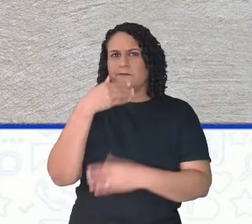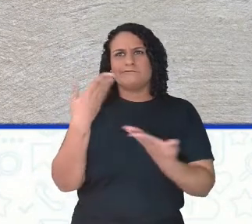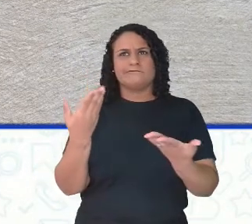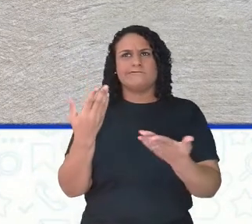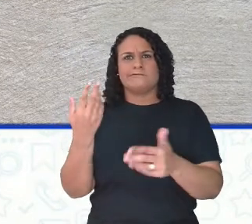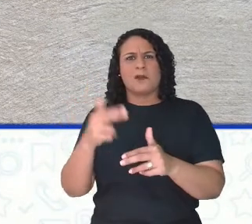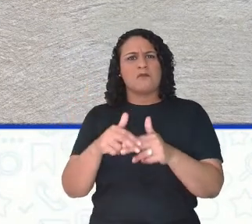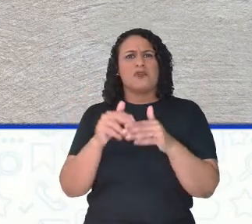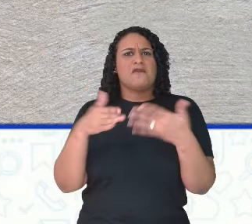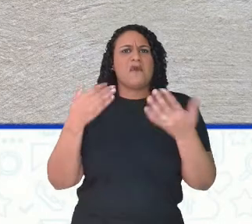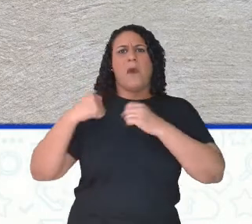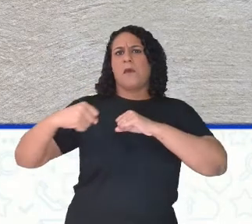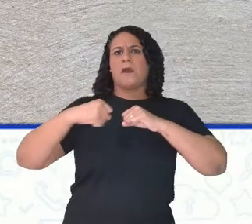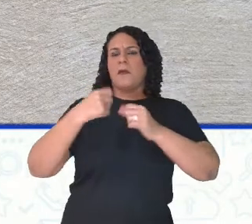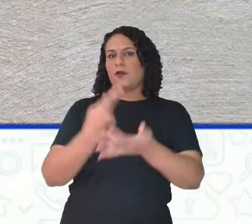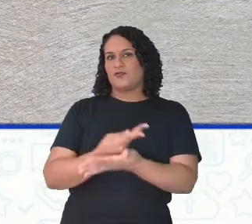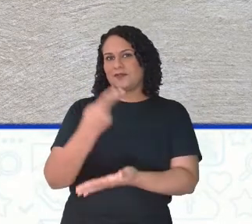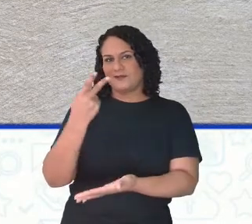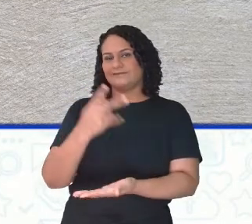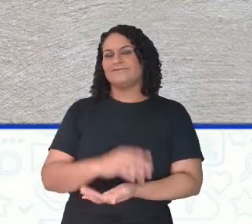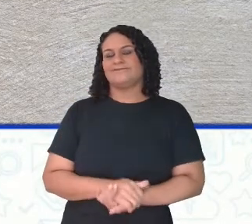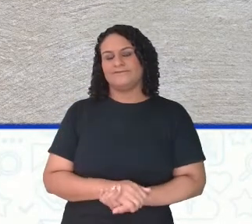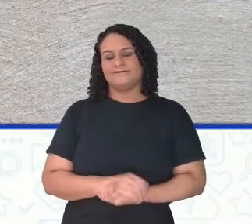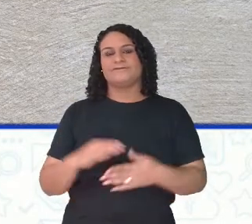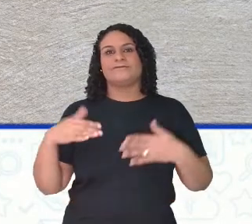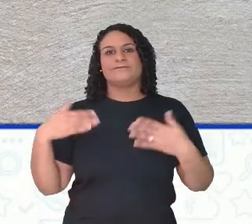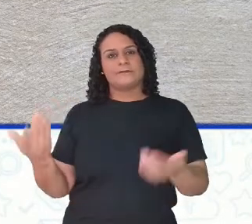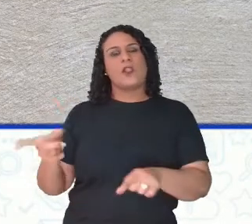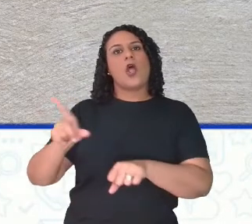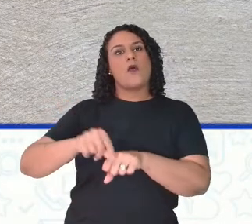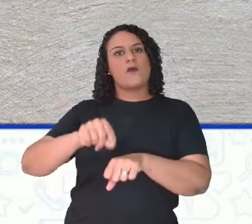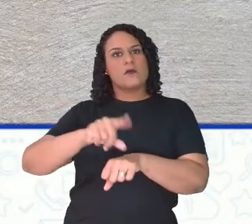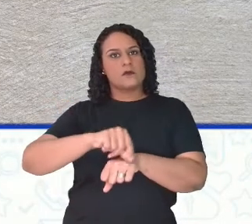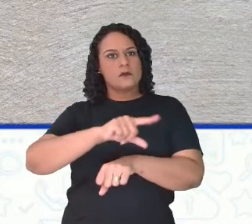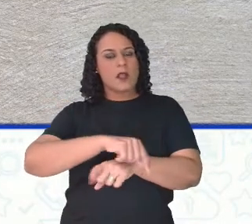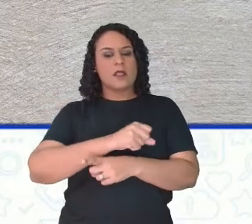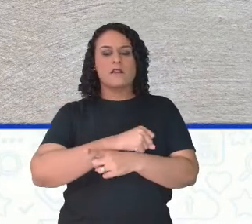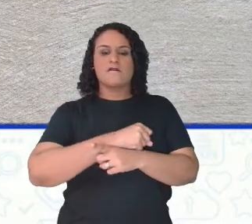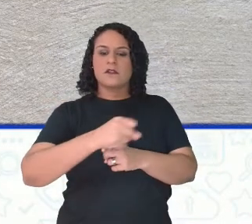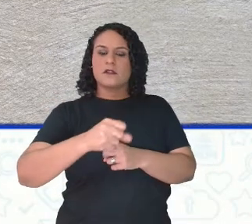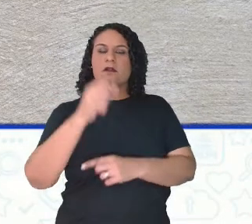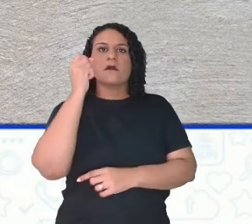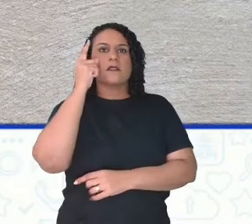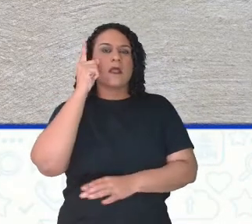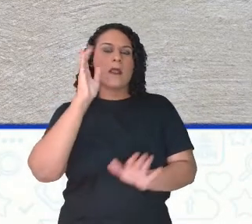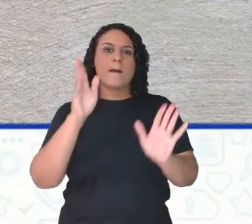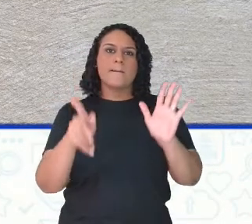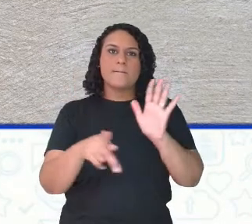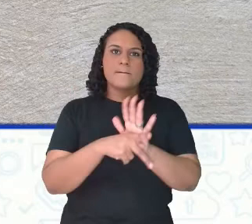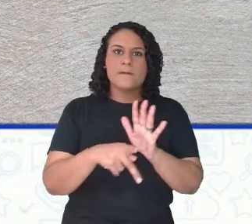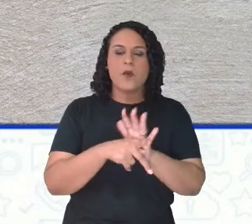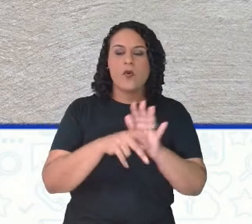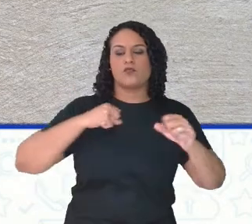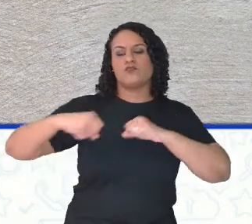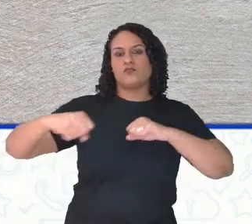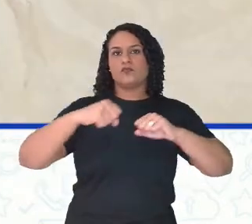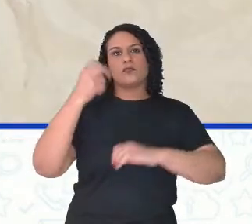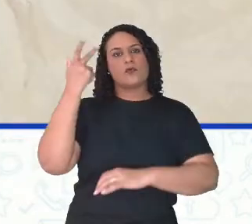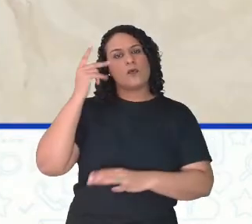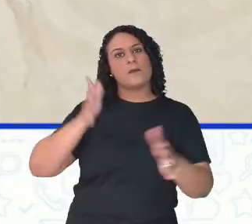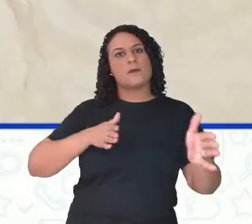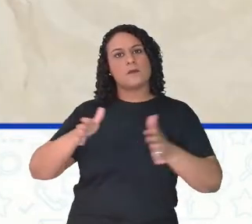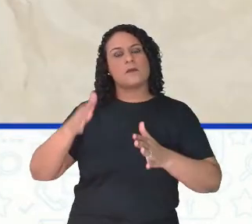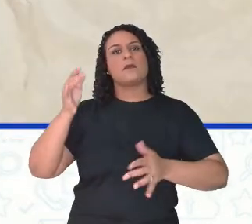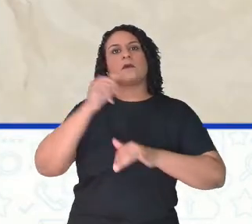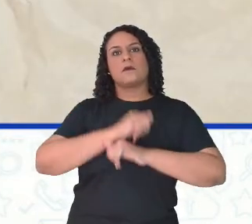um debate, não é? Então, levantando argumentos que defendam sua linha de pensamento. O debate é bastante comum durante